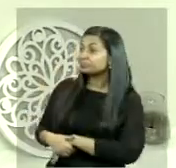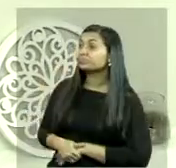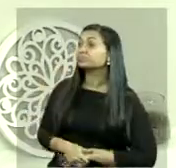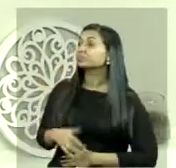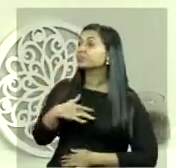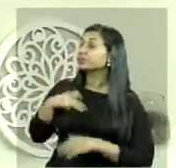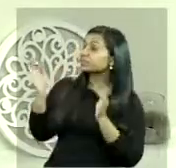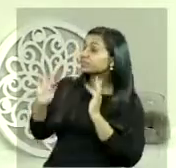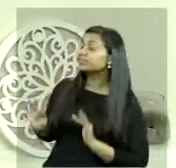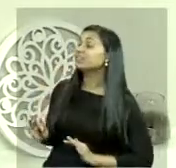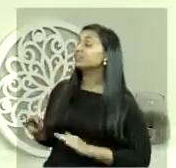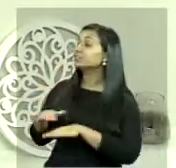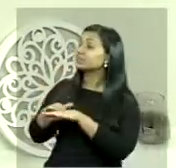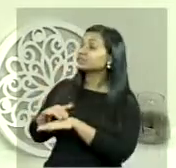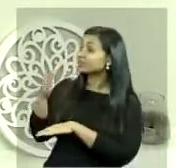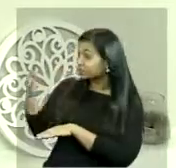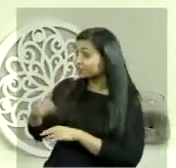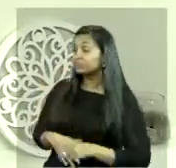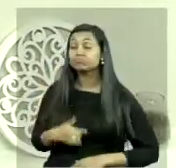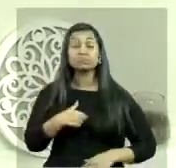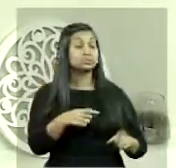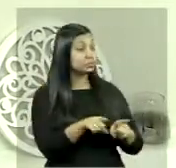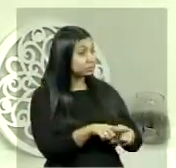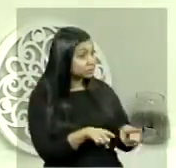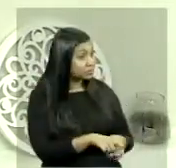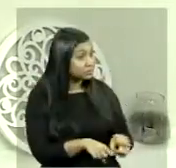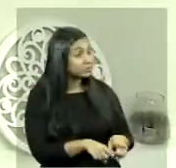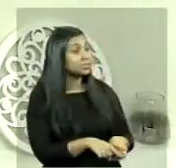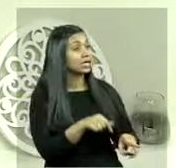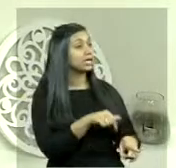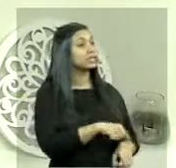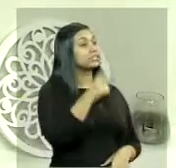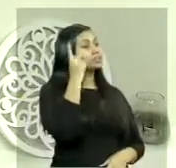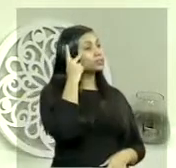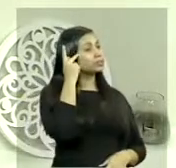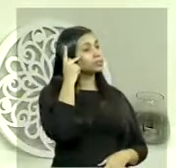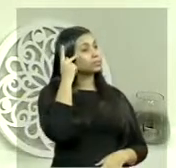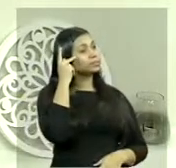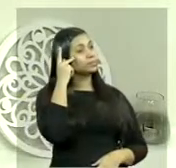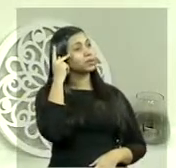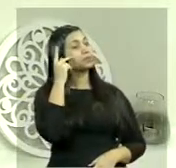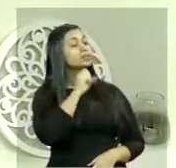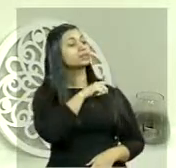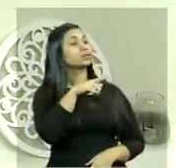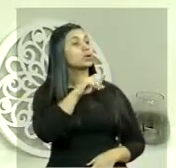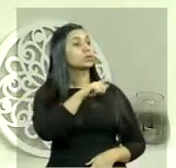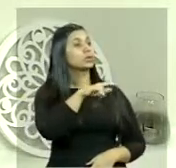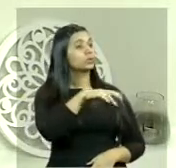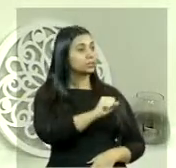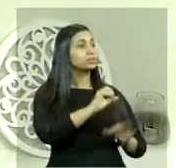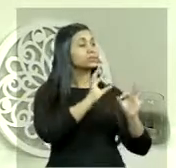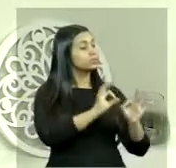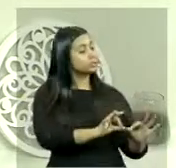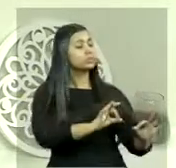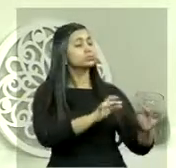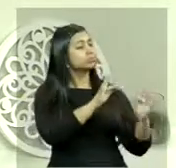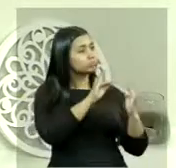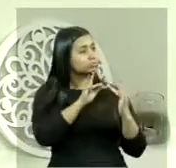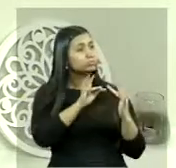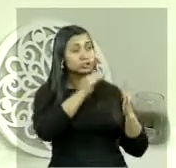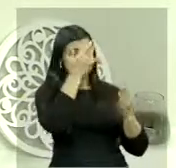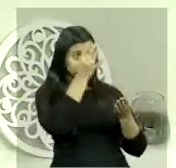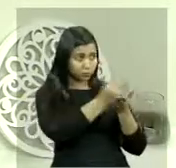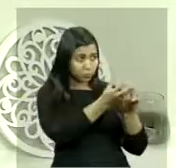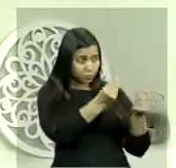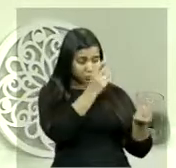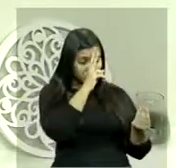Lúcia, muito feliz de estar falando com você. Eu também, meu anjo, aqui de São Paulo, direto para São Luís, é realmente uma sintonia de fé muito